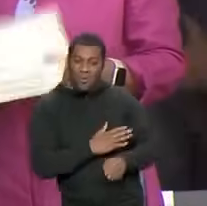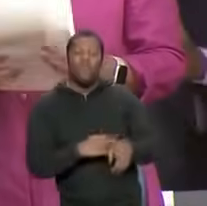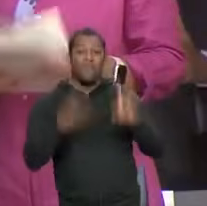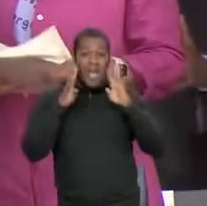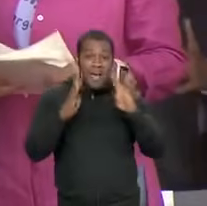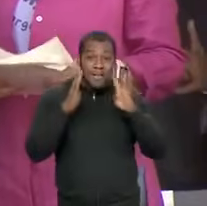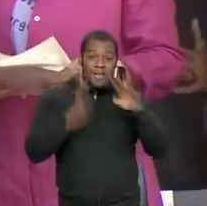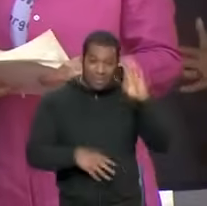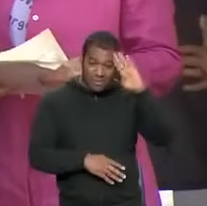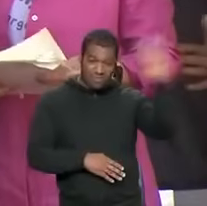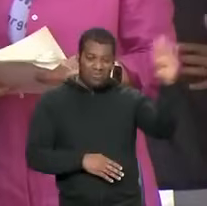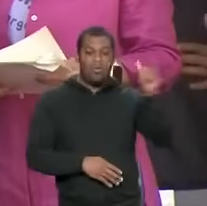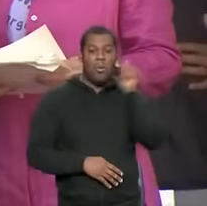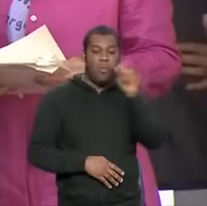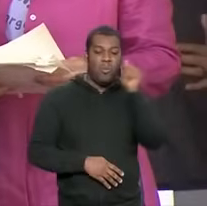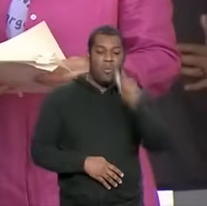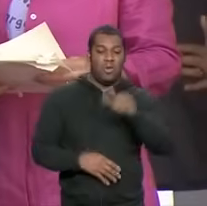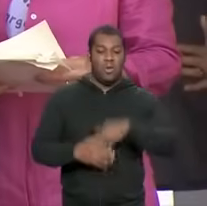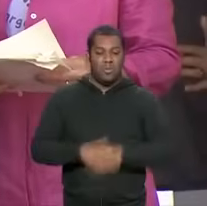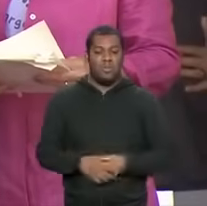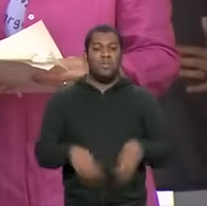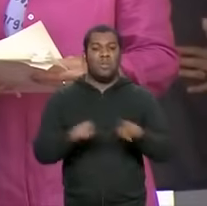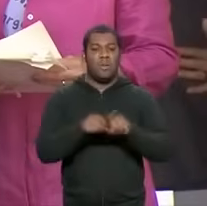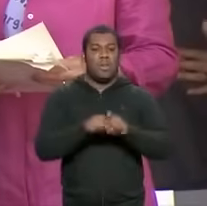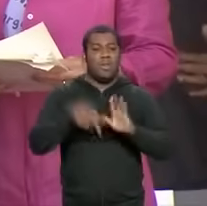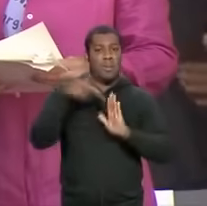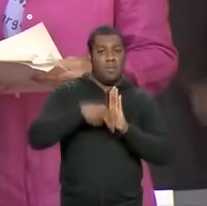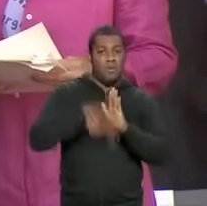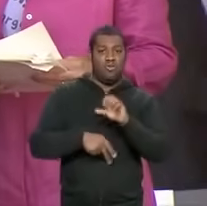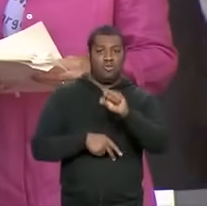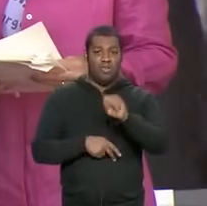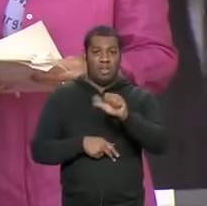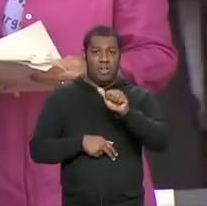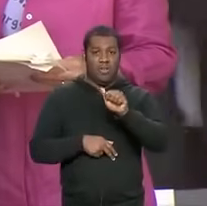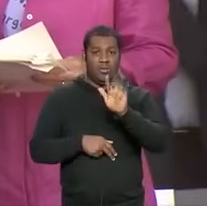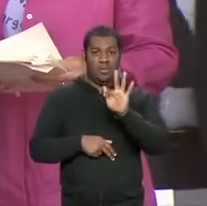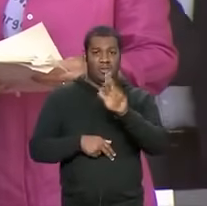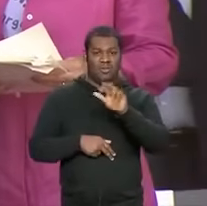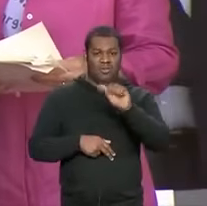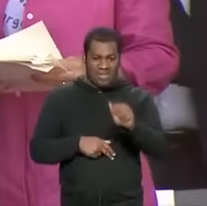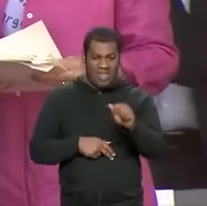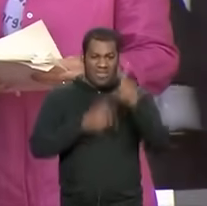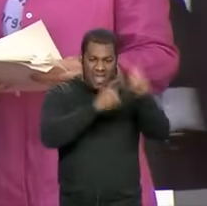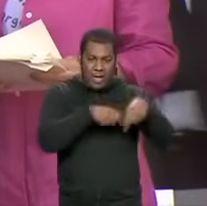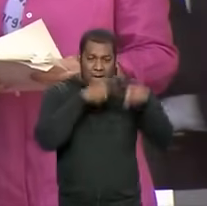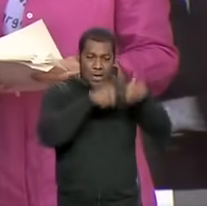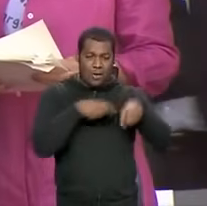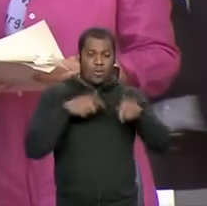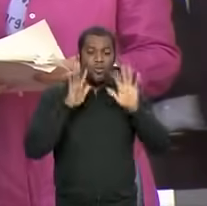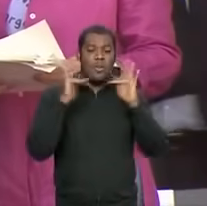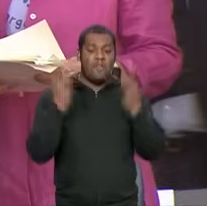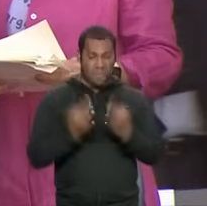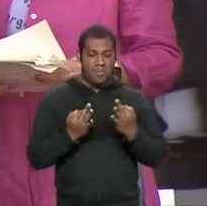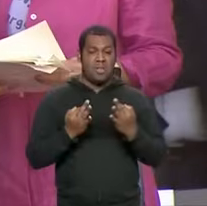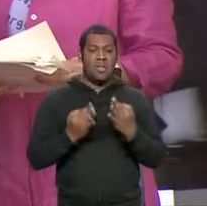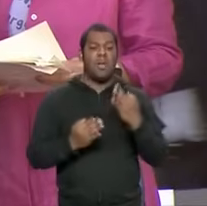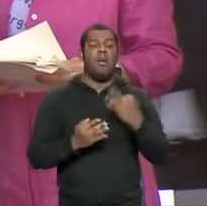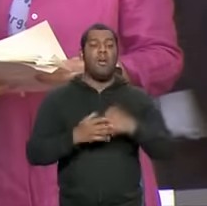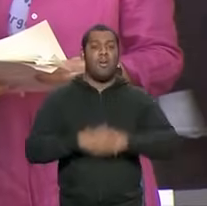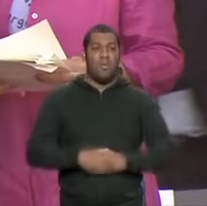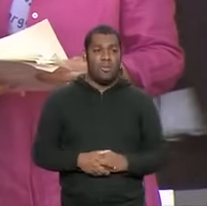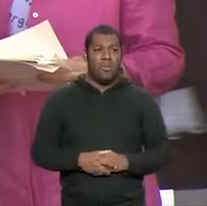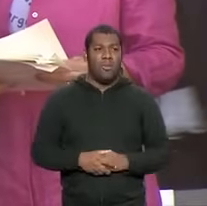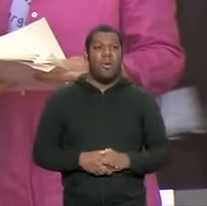as mulheres o plano safra da Agricultura mãe familiar deste ano